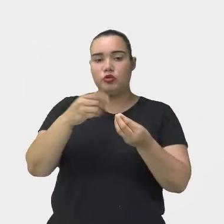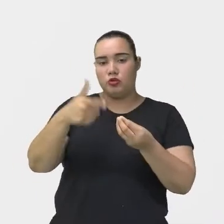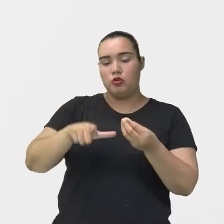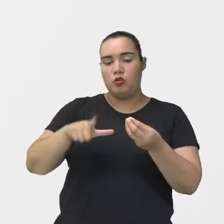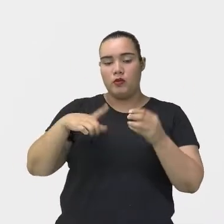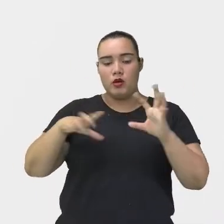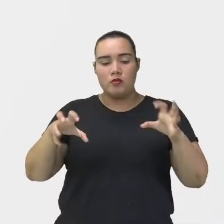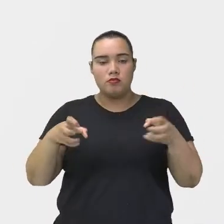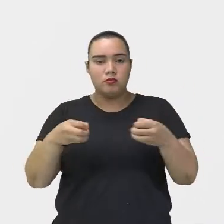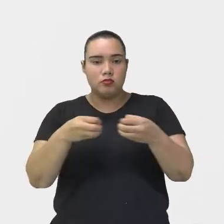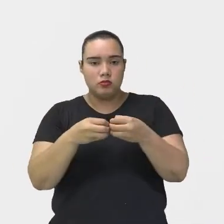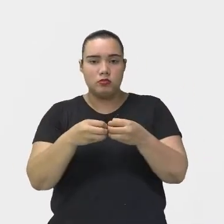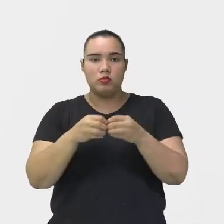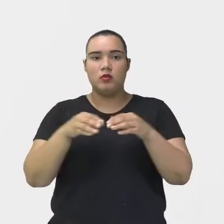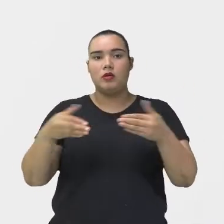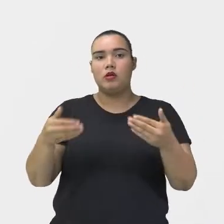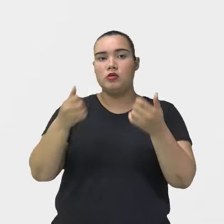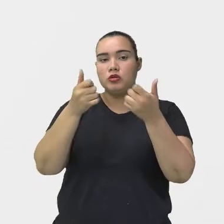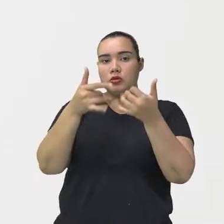determinam